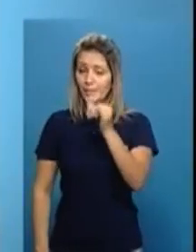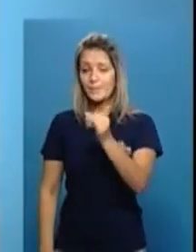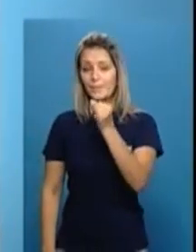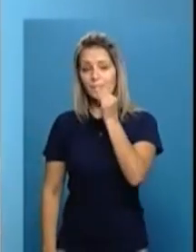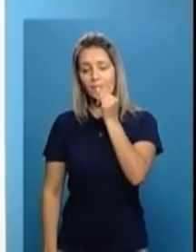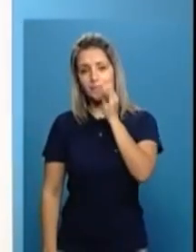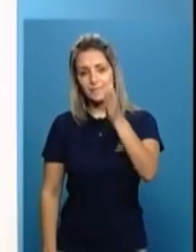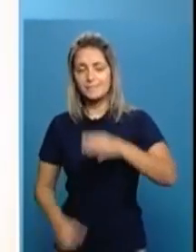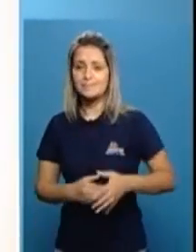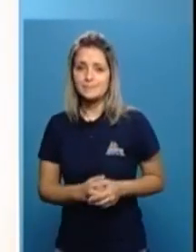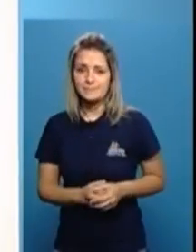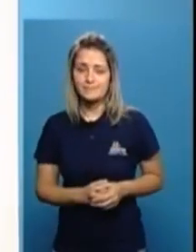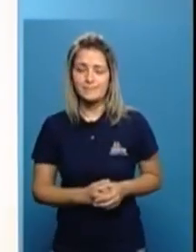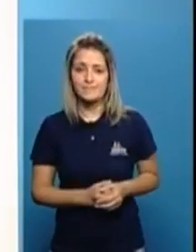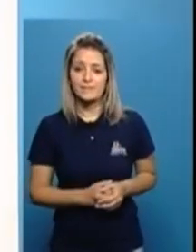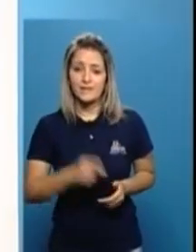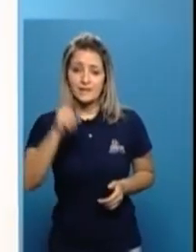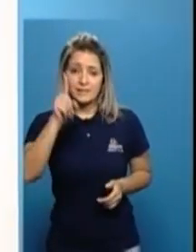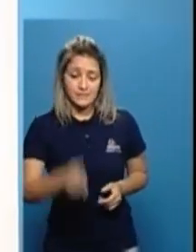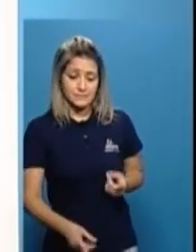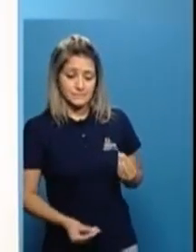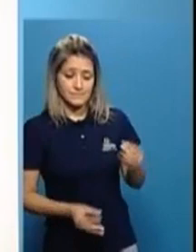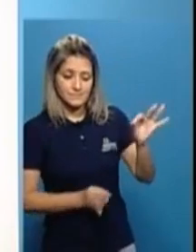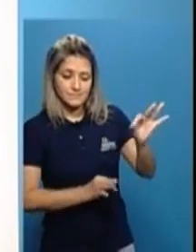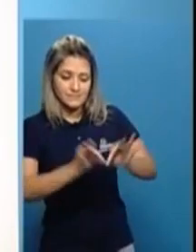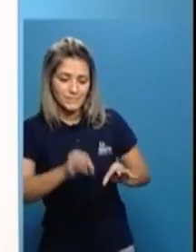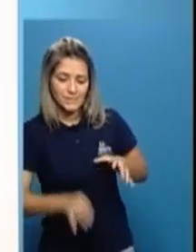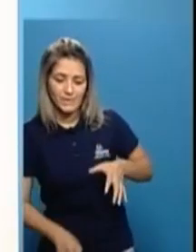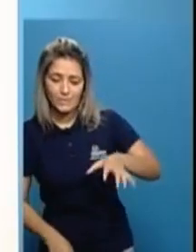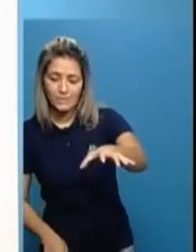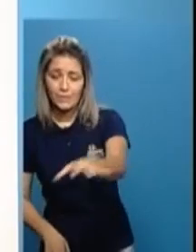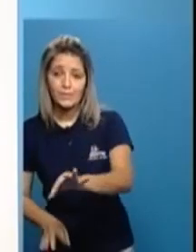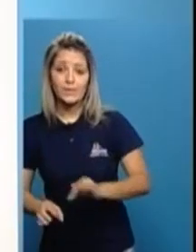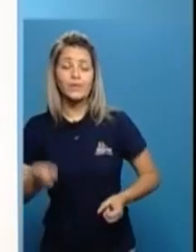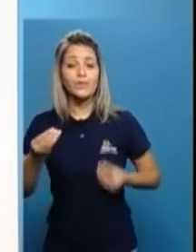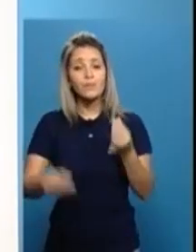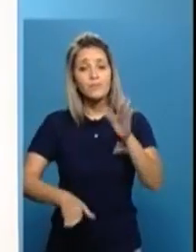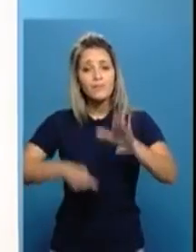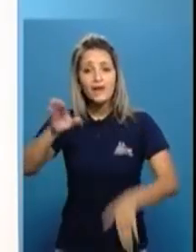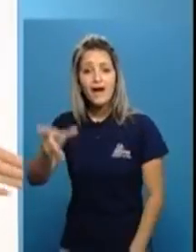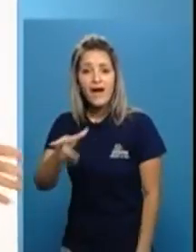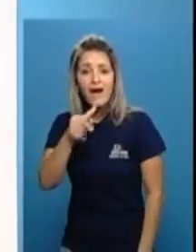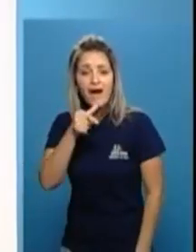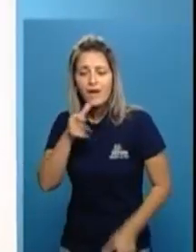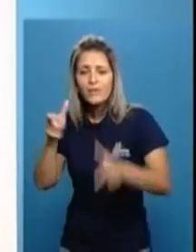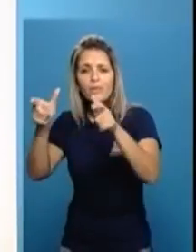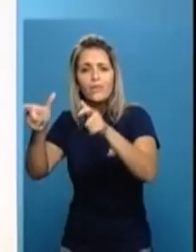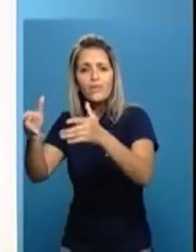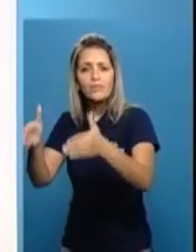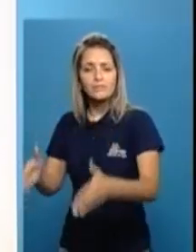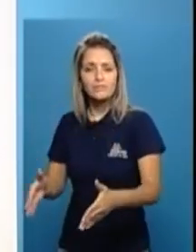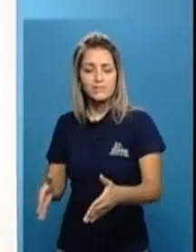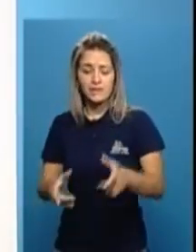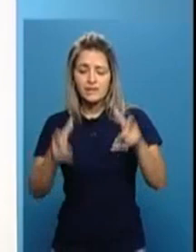colocação, de dimensionamento de forma adequada, até mesmo a posição dos bebedouros, a saída do